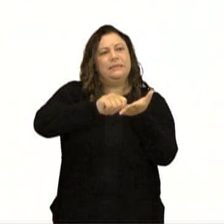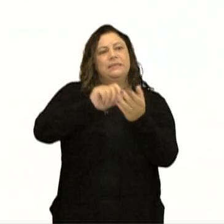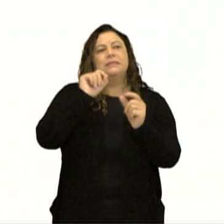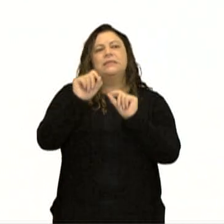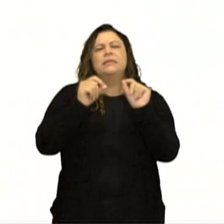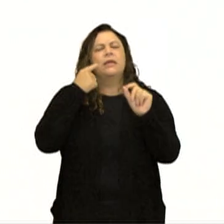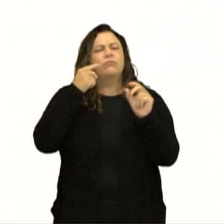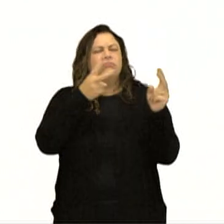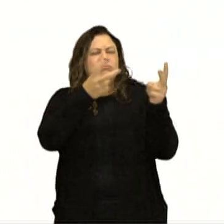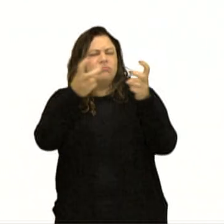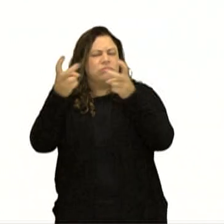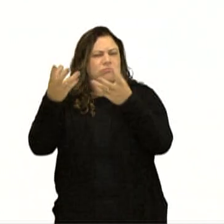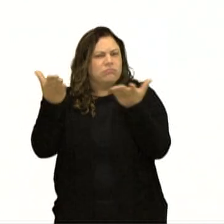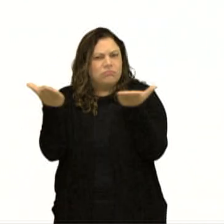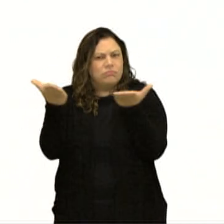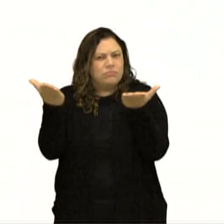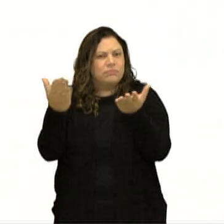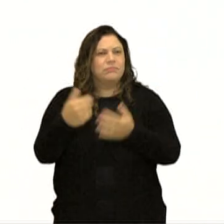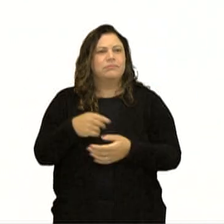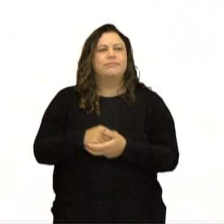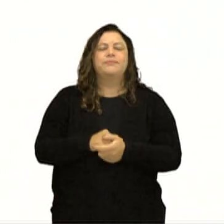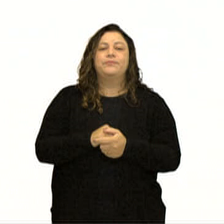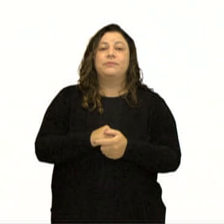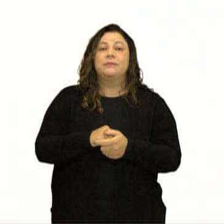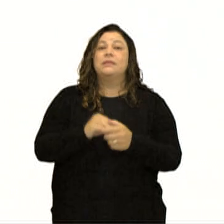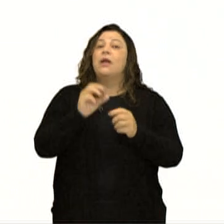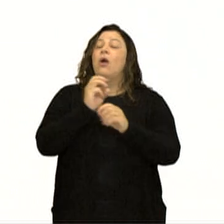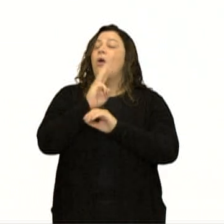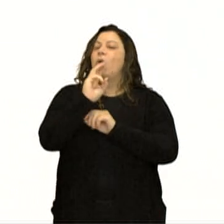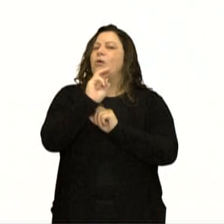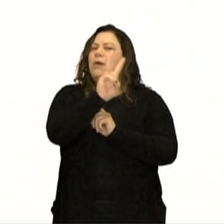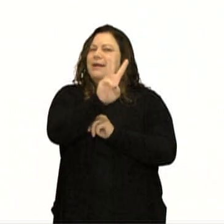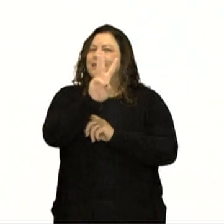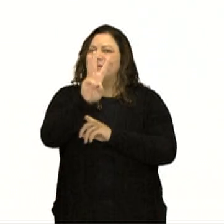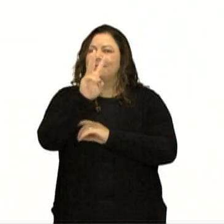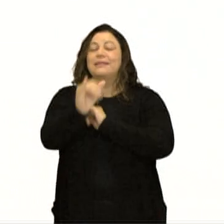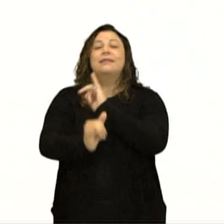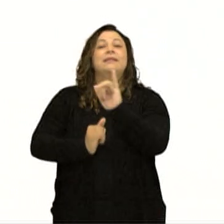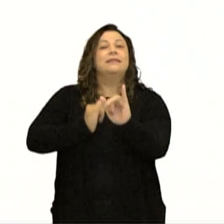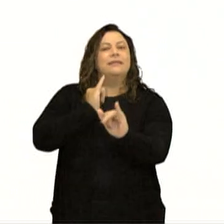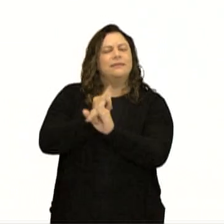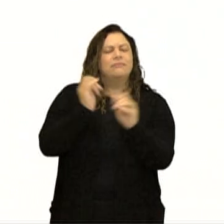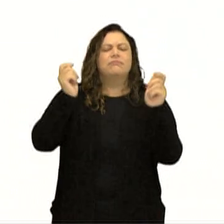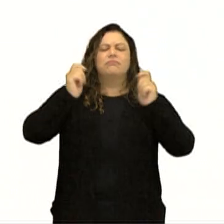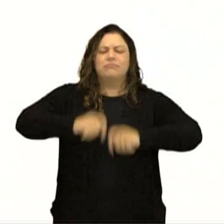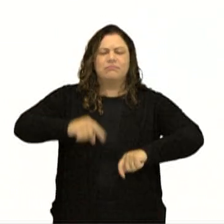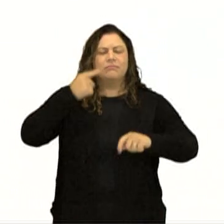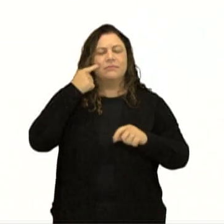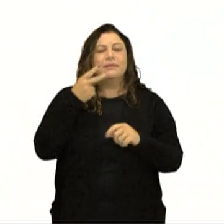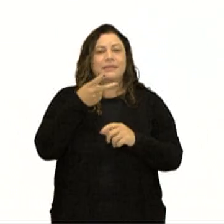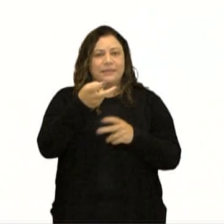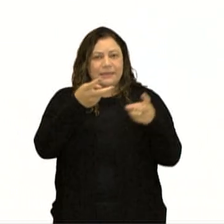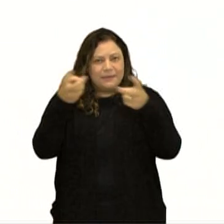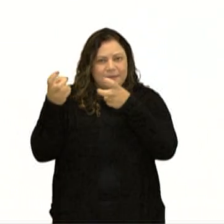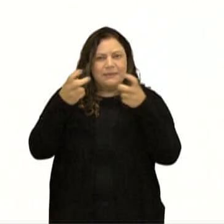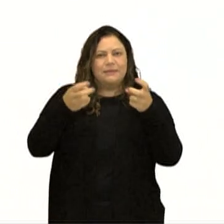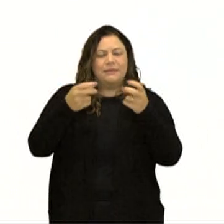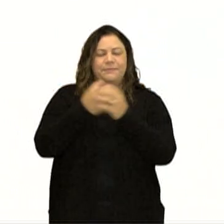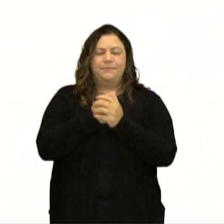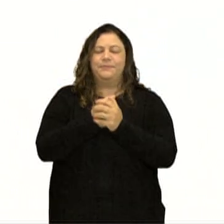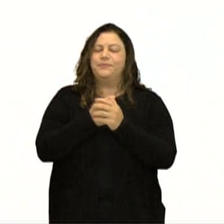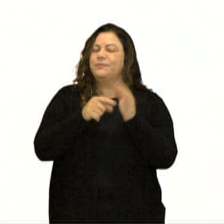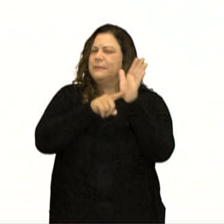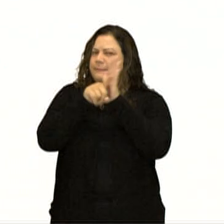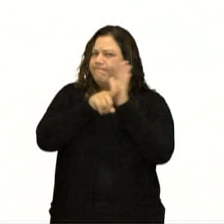vai olhar, vai entrar nesse site. Esse site, ele existe, então você pode usar. Se você quiser dar uma olhada como é